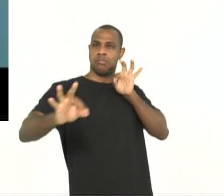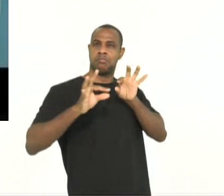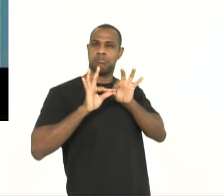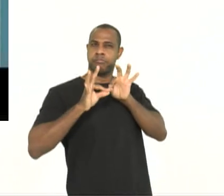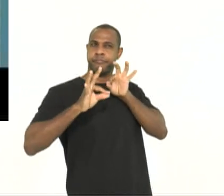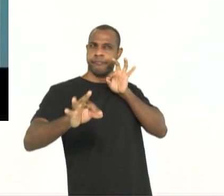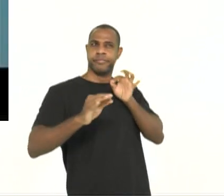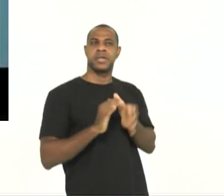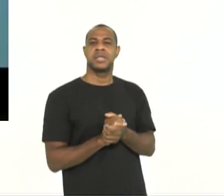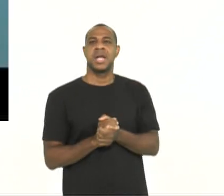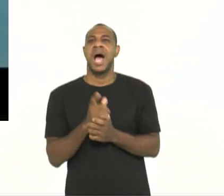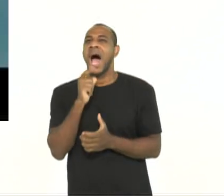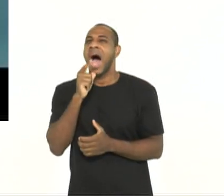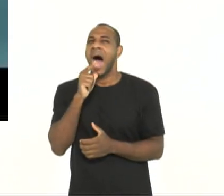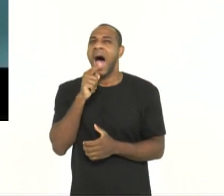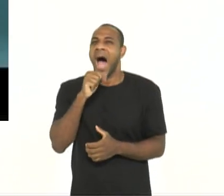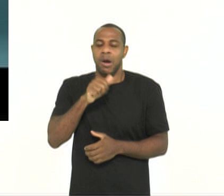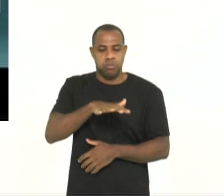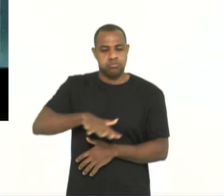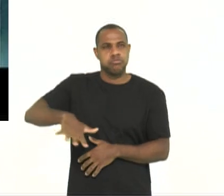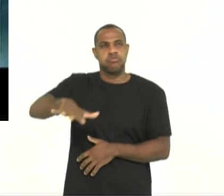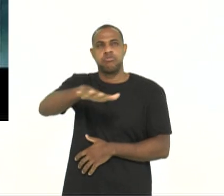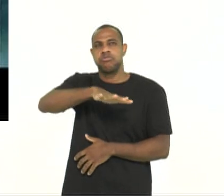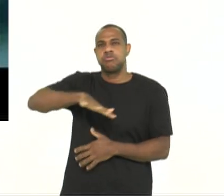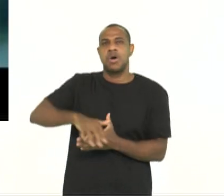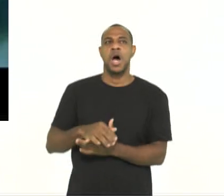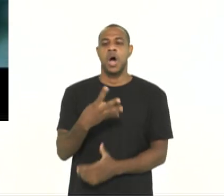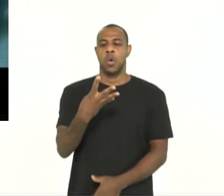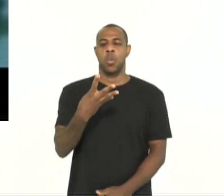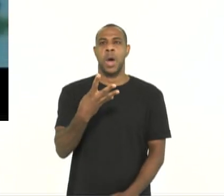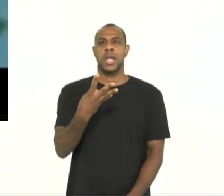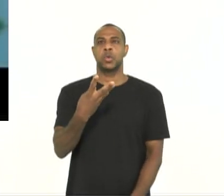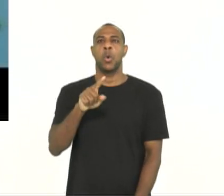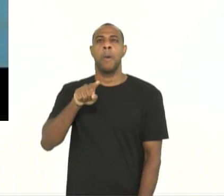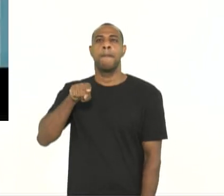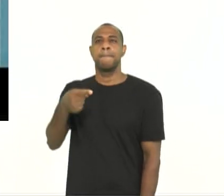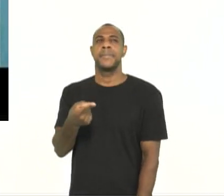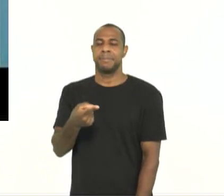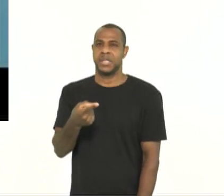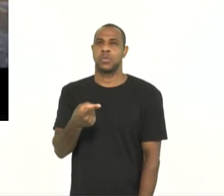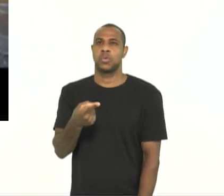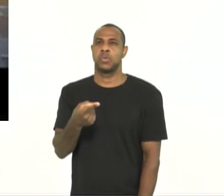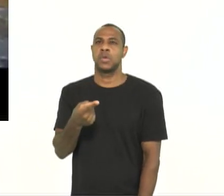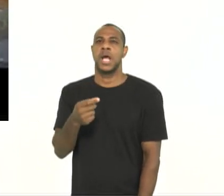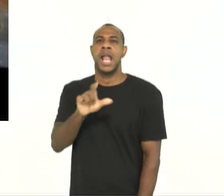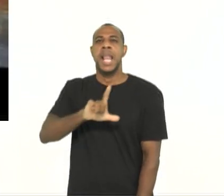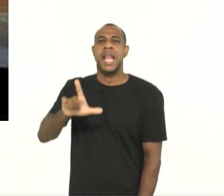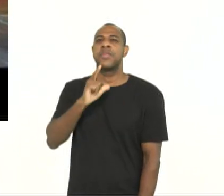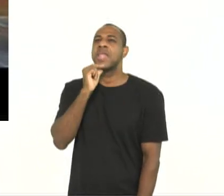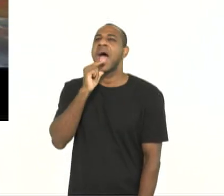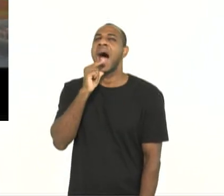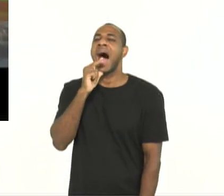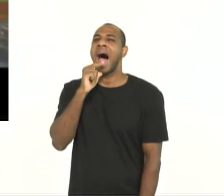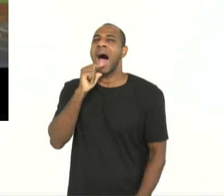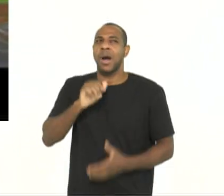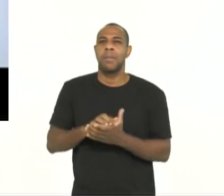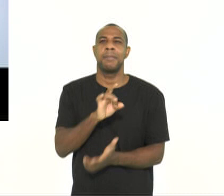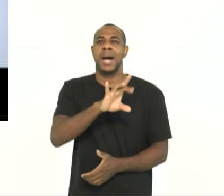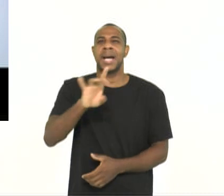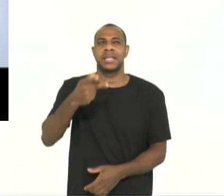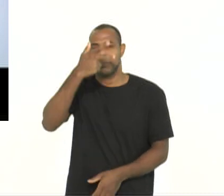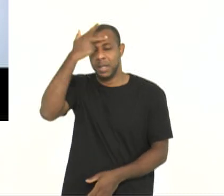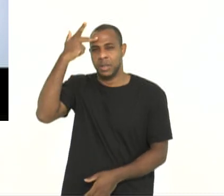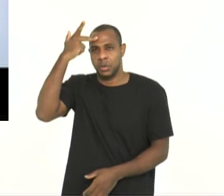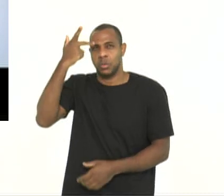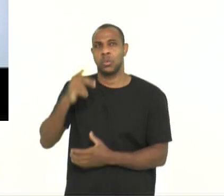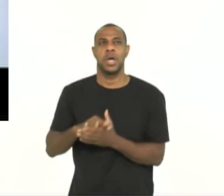metros cúbicos de água, ou 4.000 litros para cada habitante do planeta. Quando em excesso,